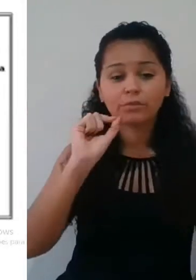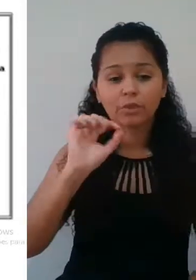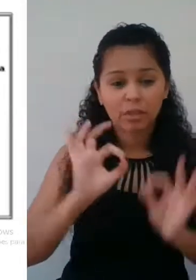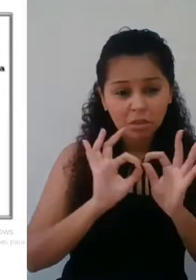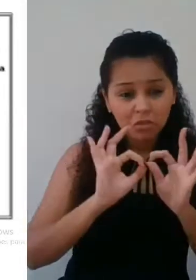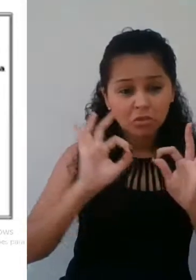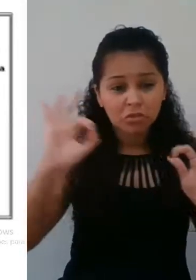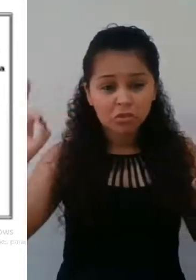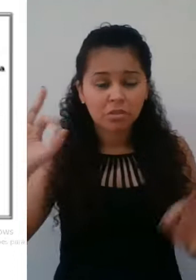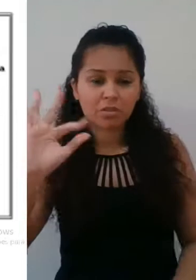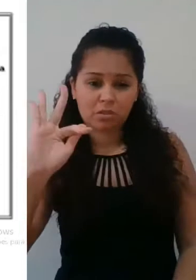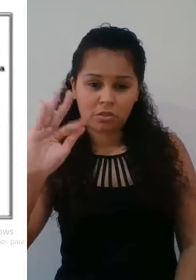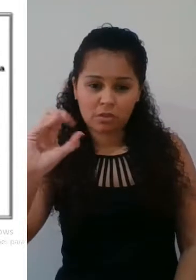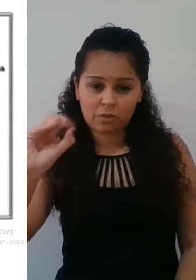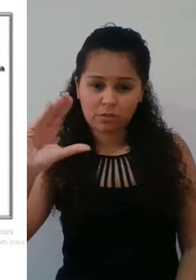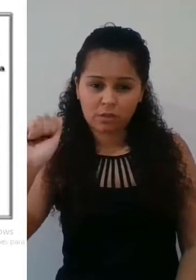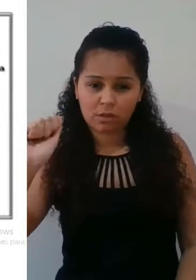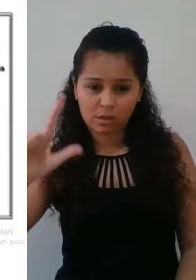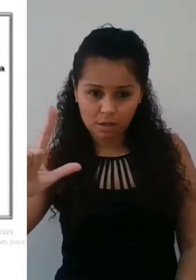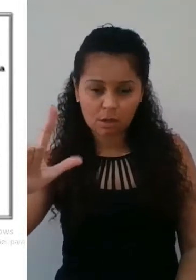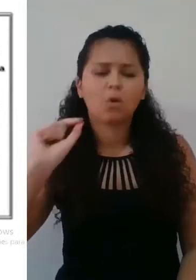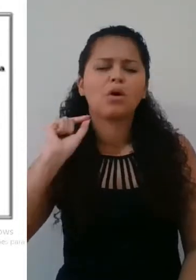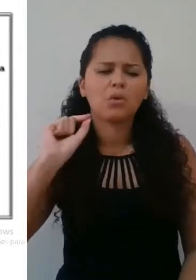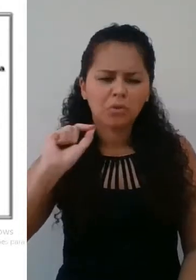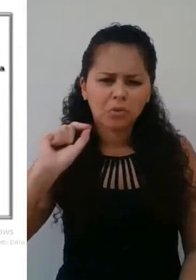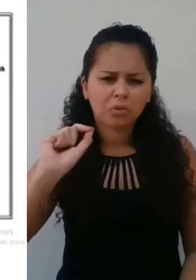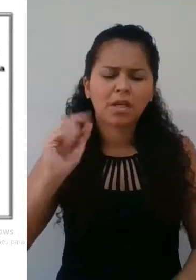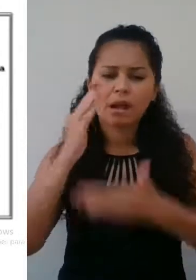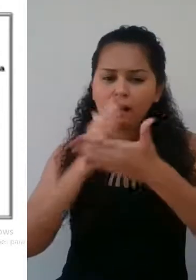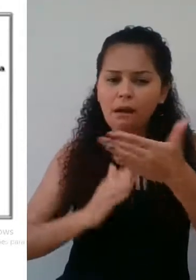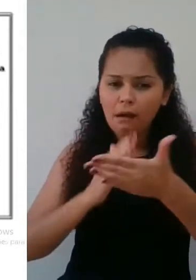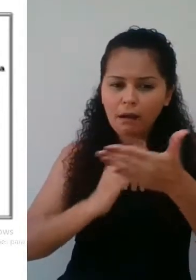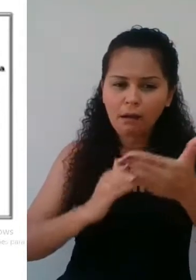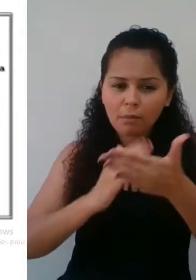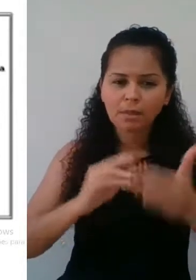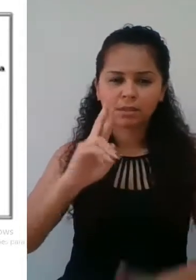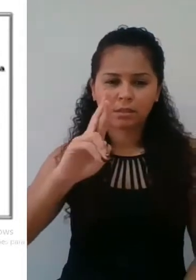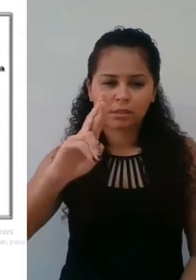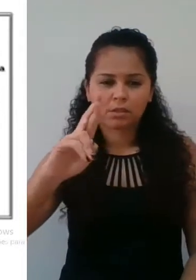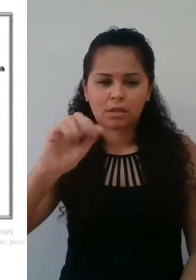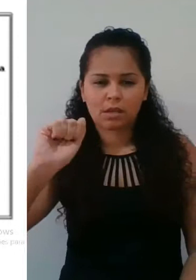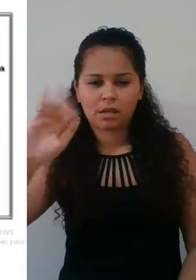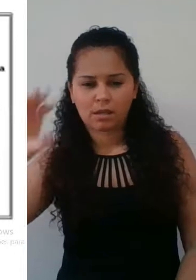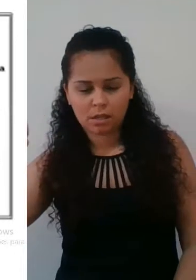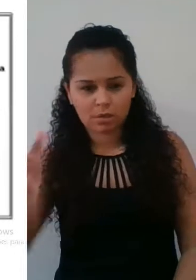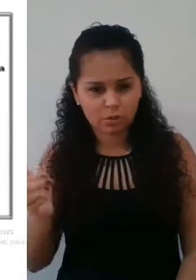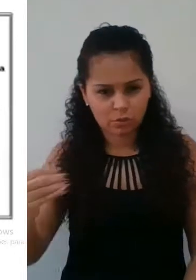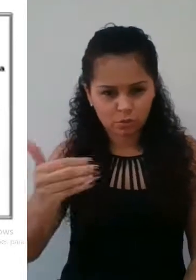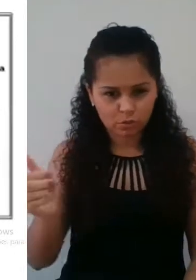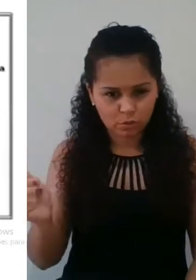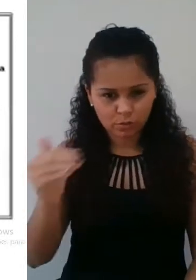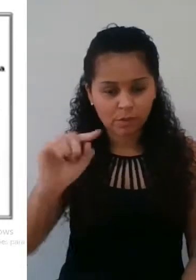focal. Como eu falei, a distância focal é a metade do raio de curvatura, ok? E esse alfa é o ângulo